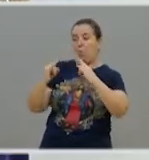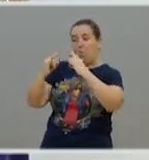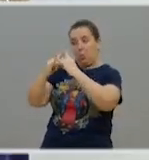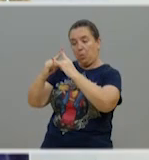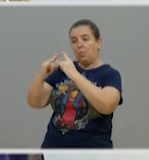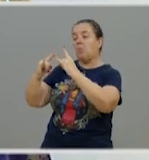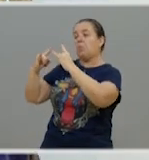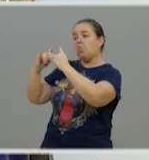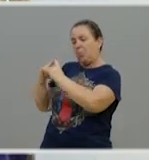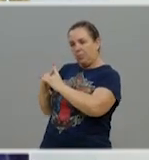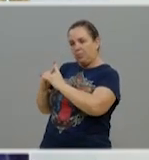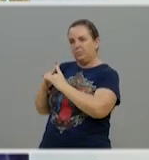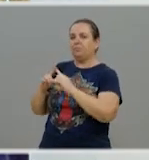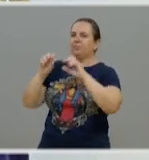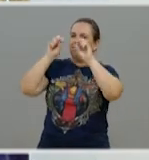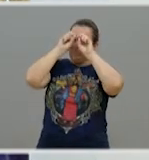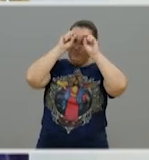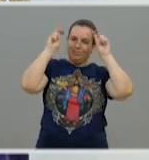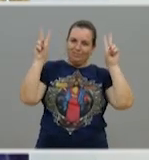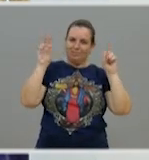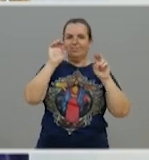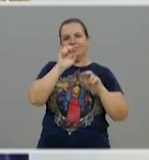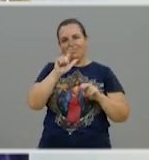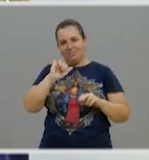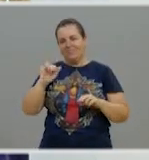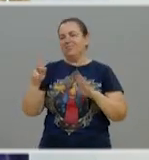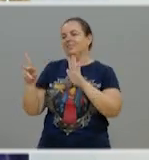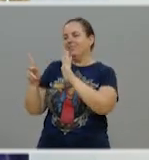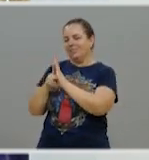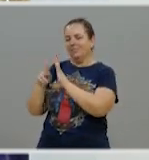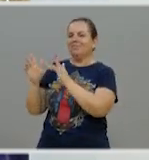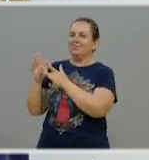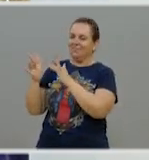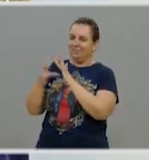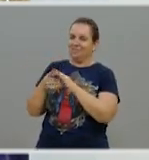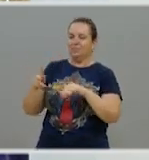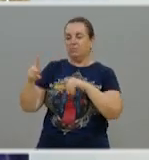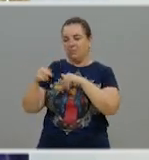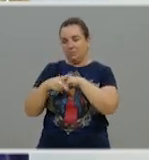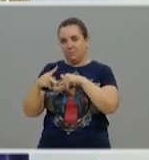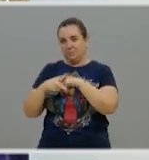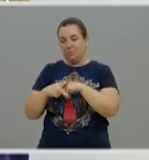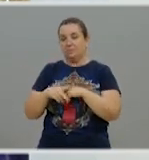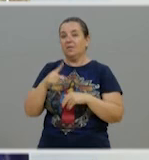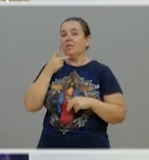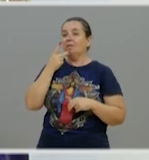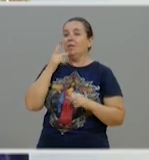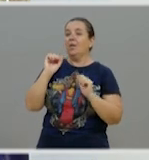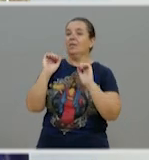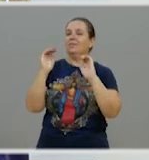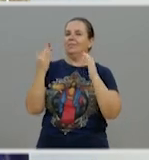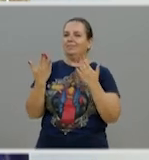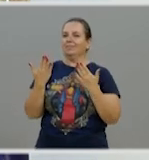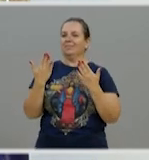para Moisés, outra para Elias. Pedro ainda estava falando